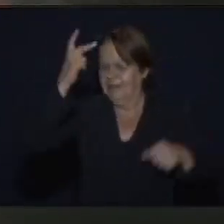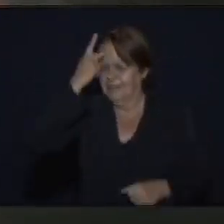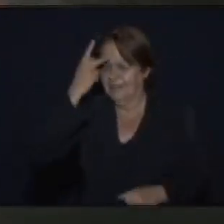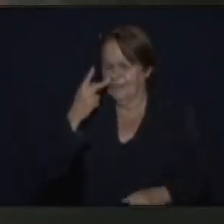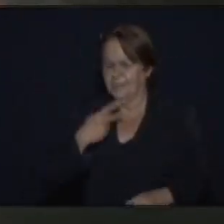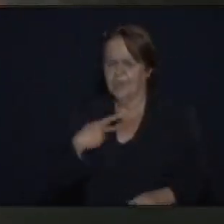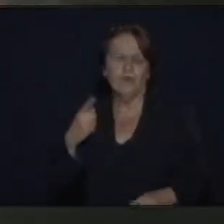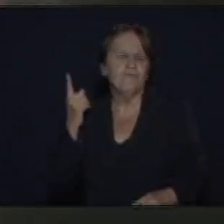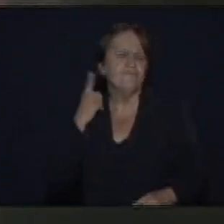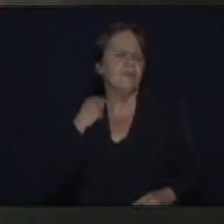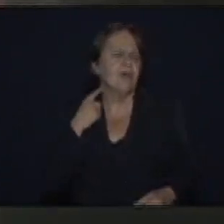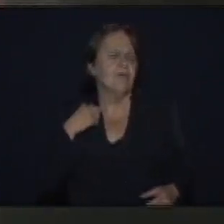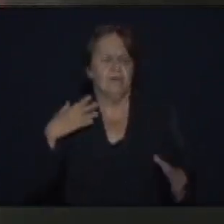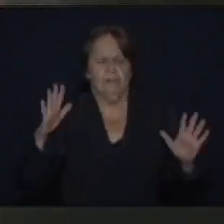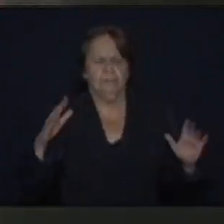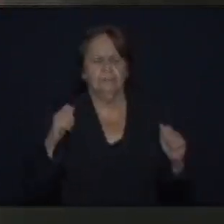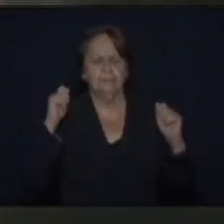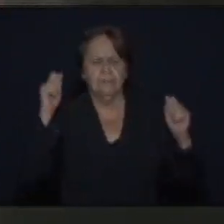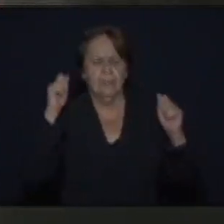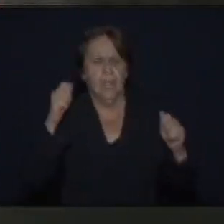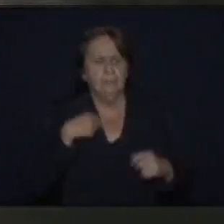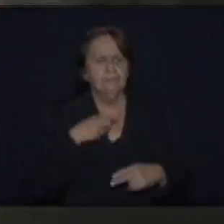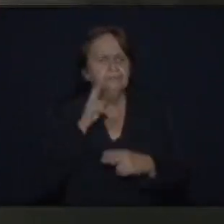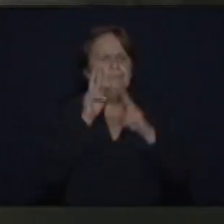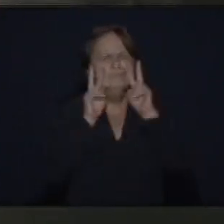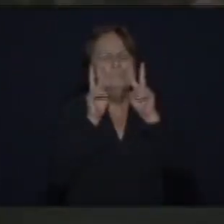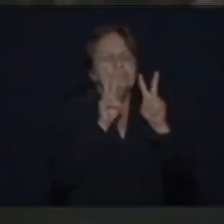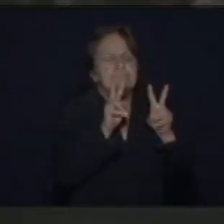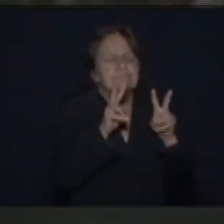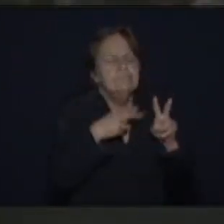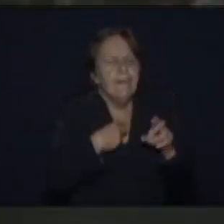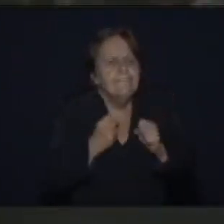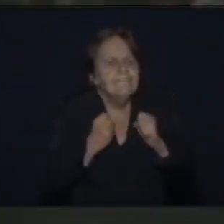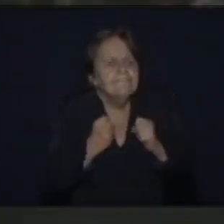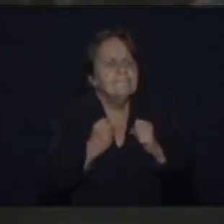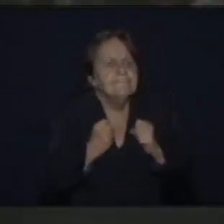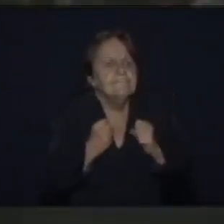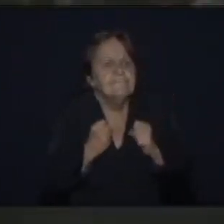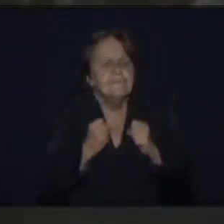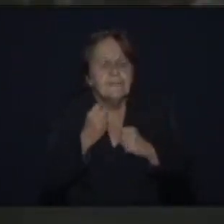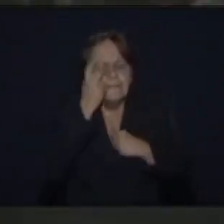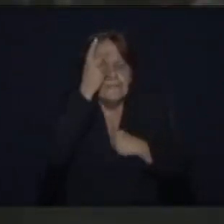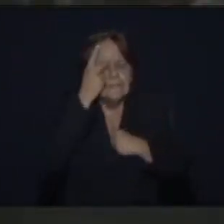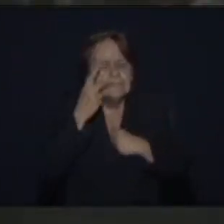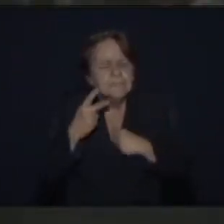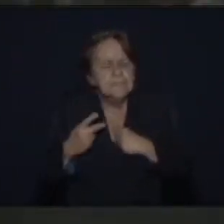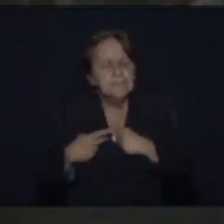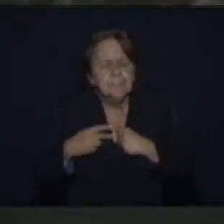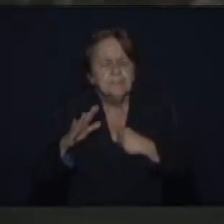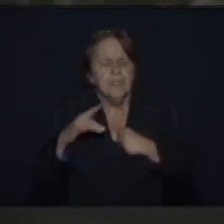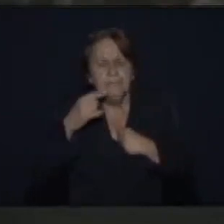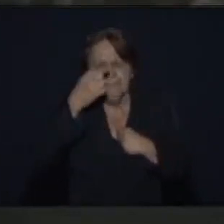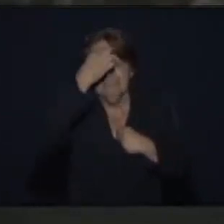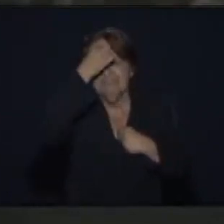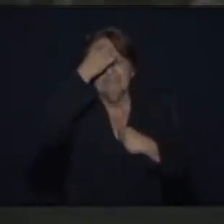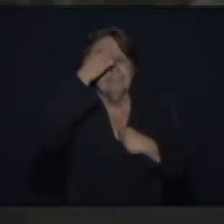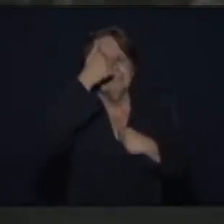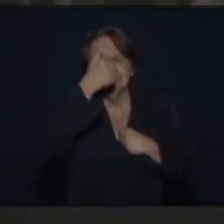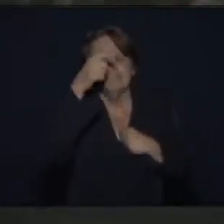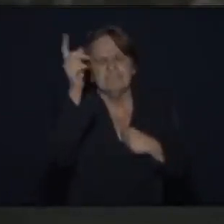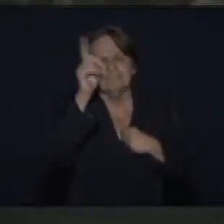time você olha o jogo como um torcedor e o torcedor não é uma pessoa racional